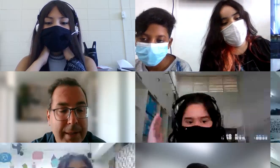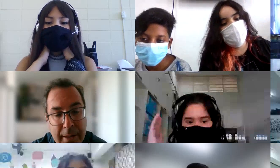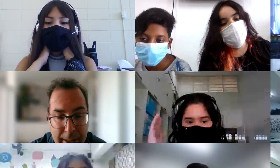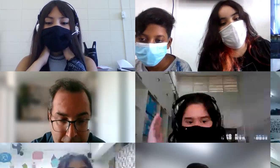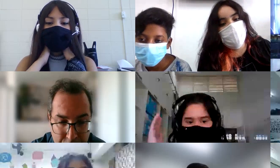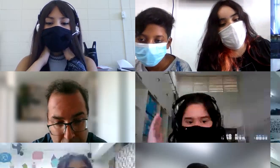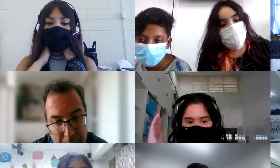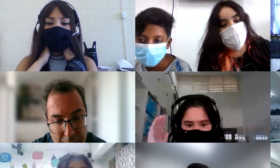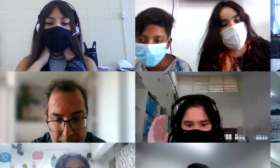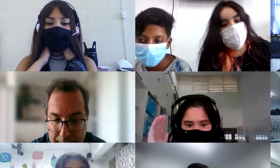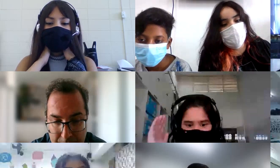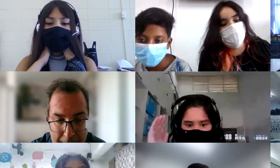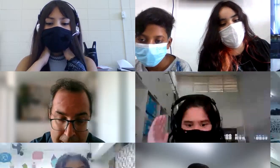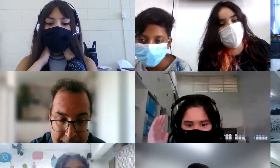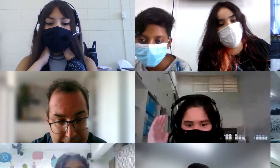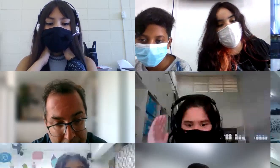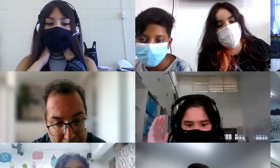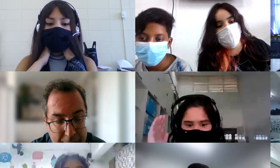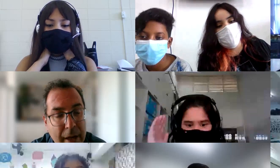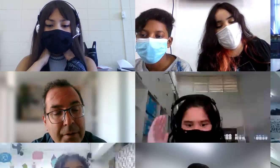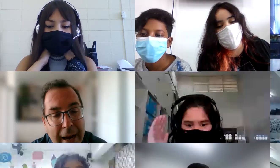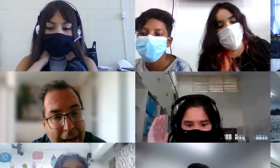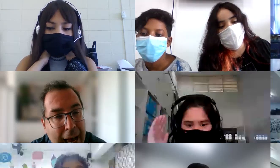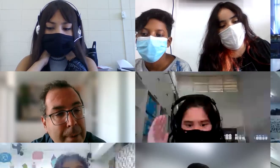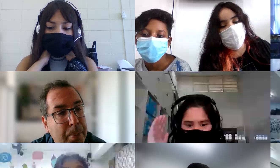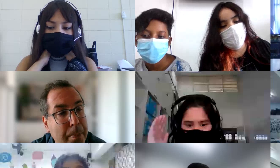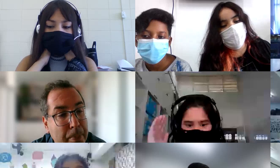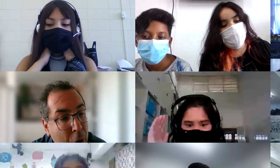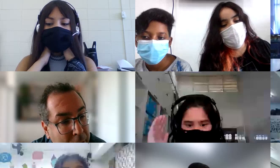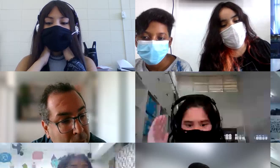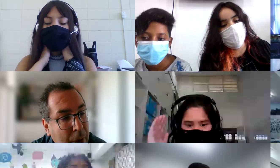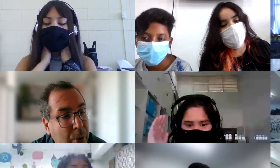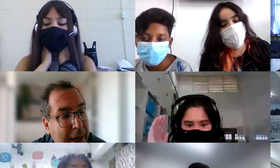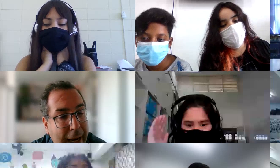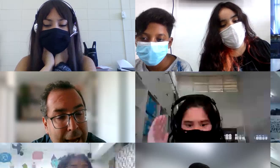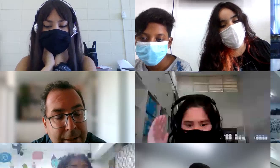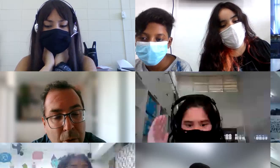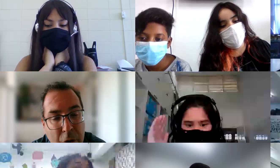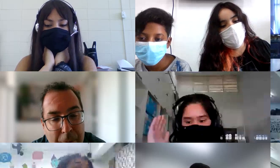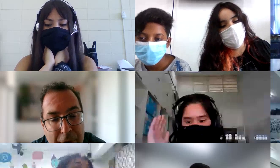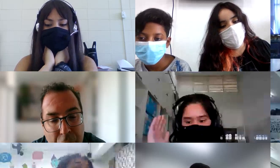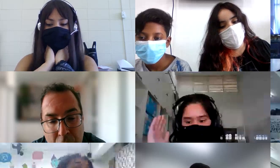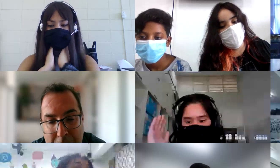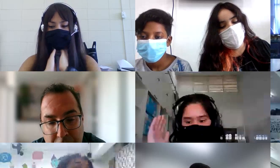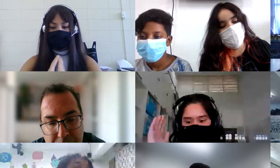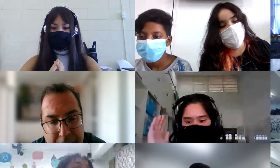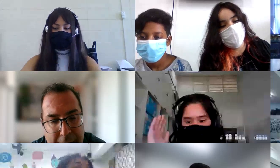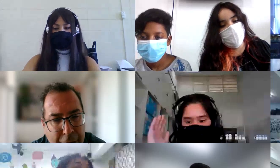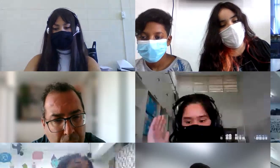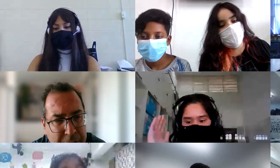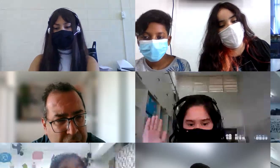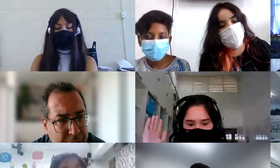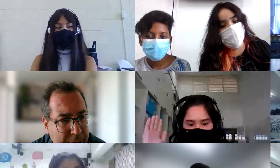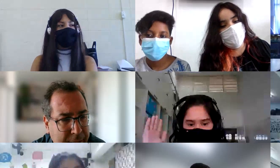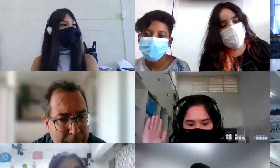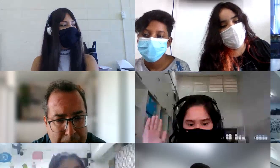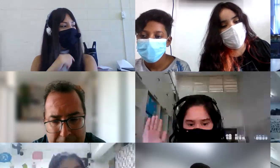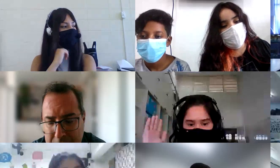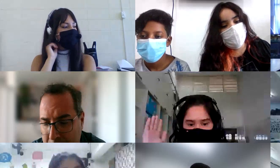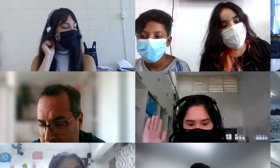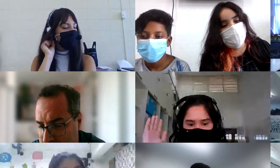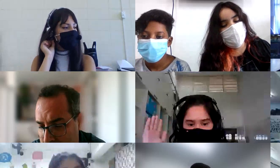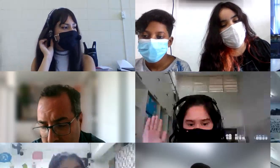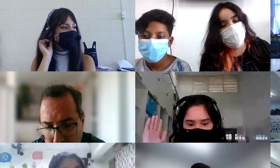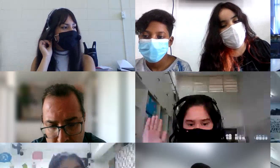a representante da minha série, vai lá e propõe com a tua classe, com o teu professor, uma atividade, ou escrita,